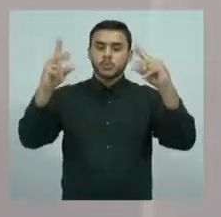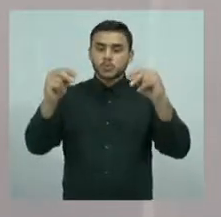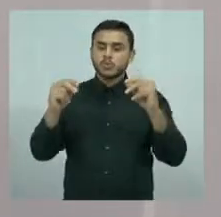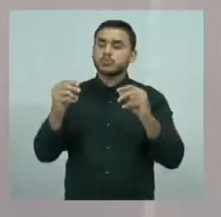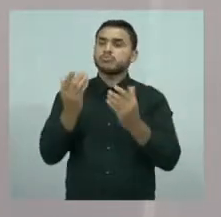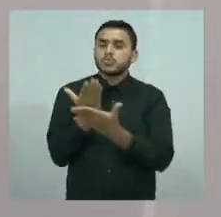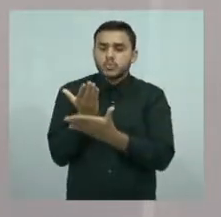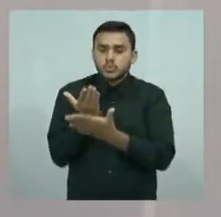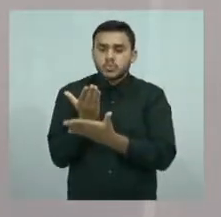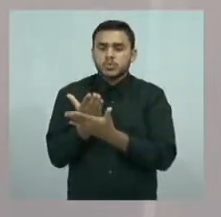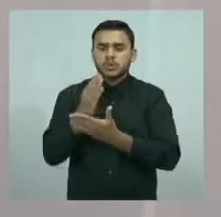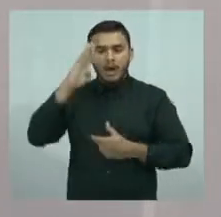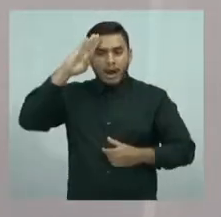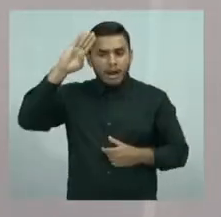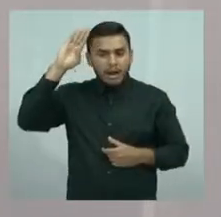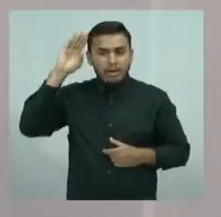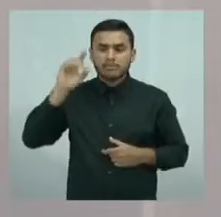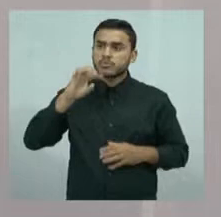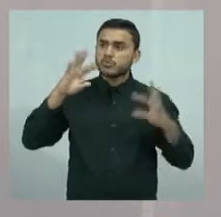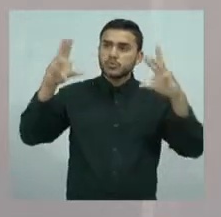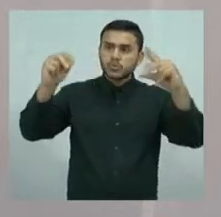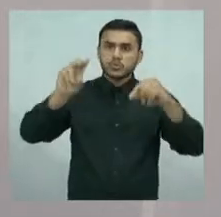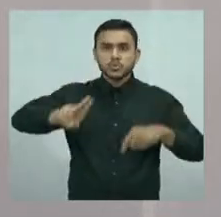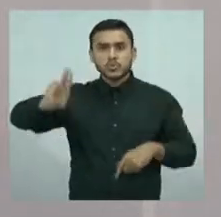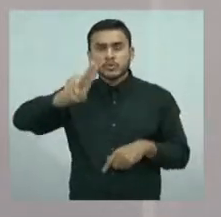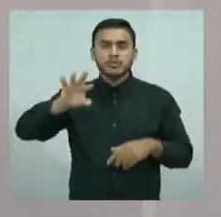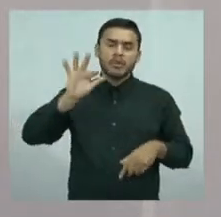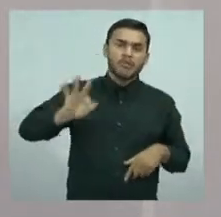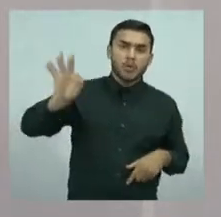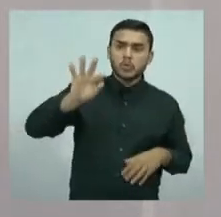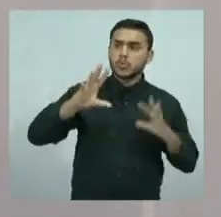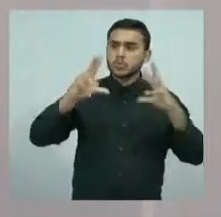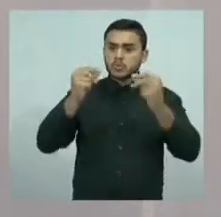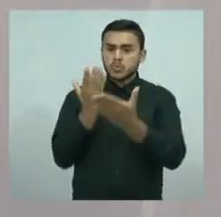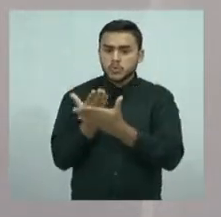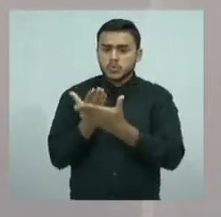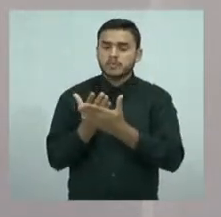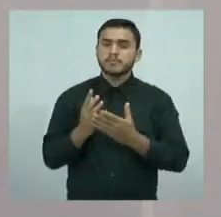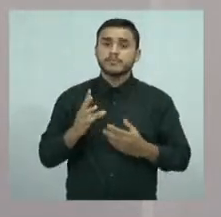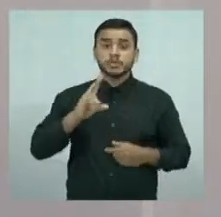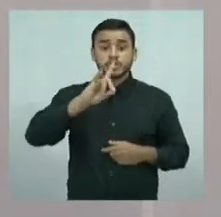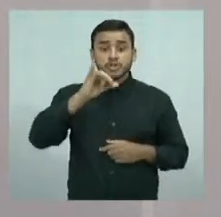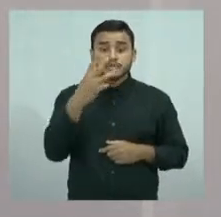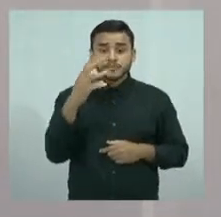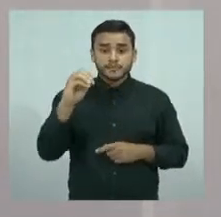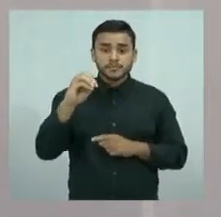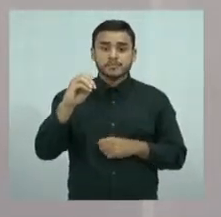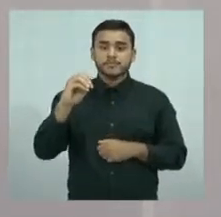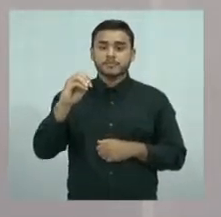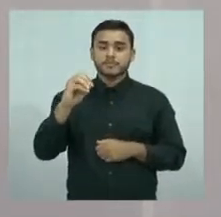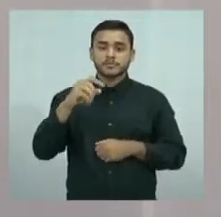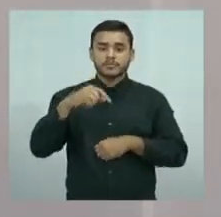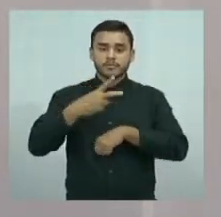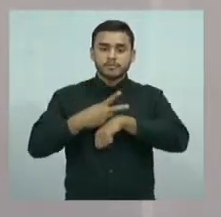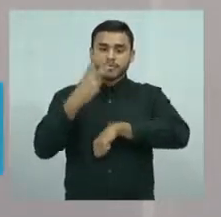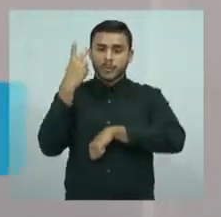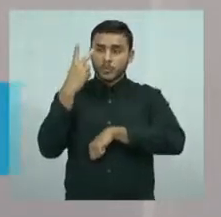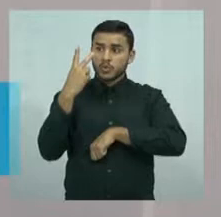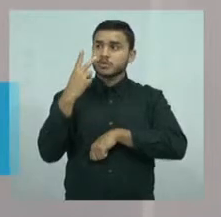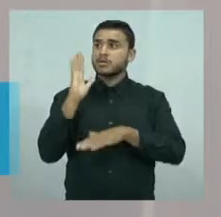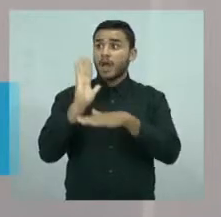estudantes brasileiros, que dia 30, e aqui em Fortaleza, a concentração é 14 horas na Praça da